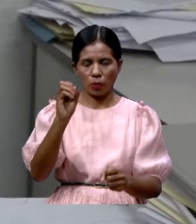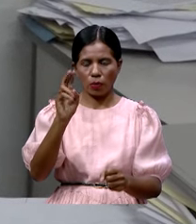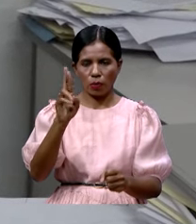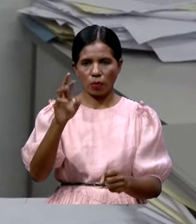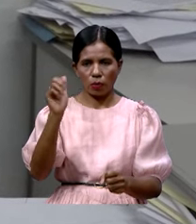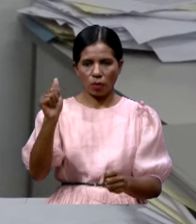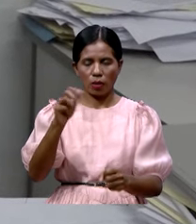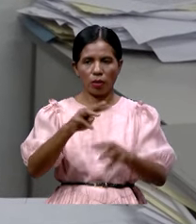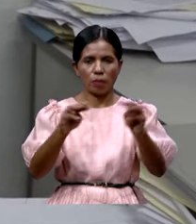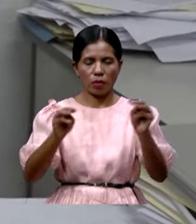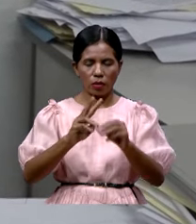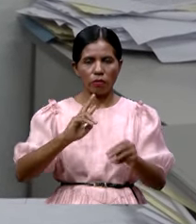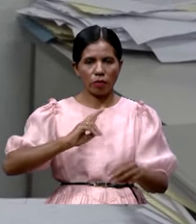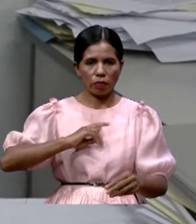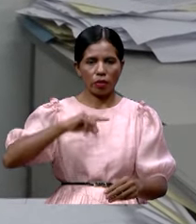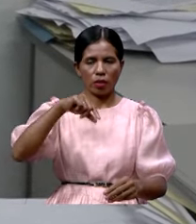município Viqueque.